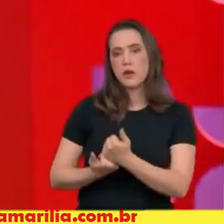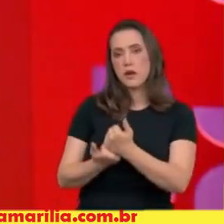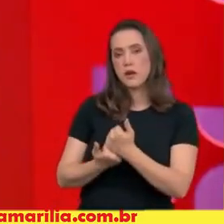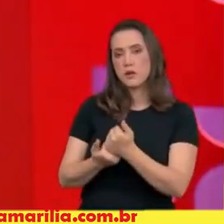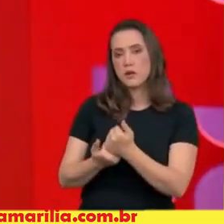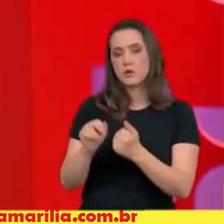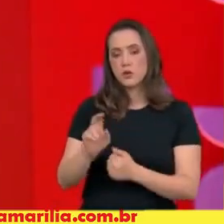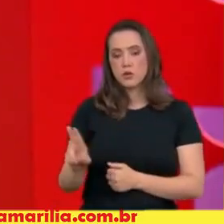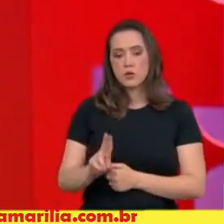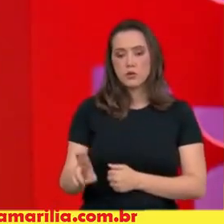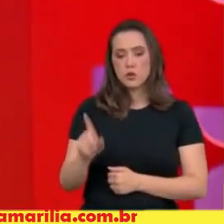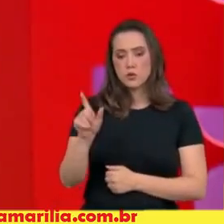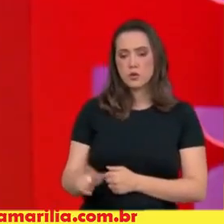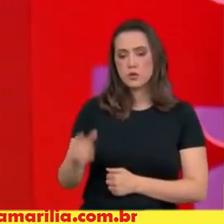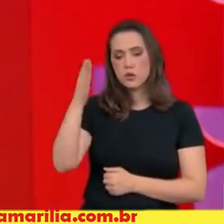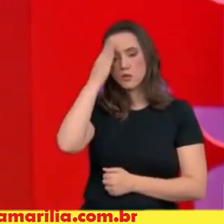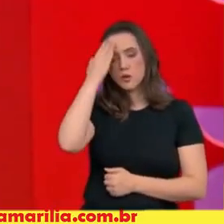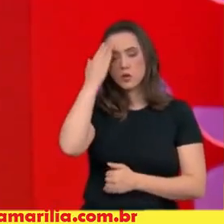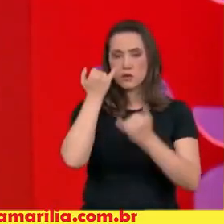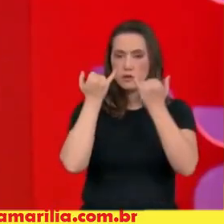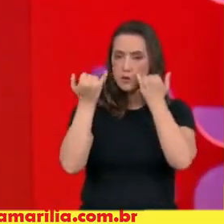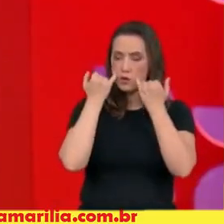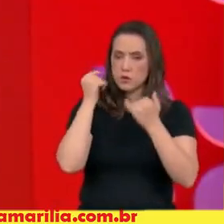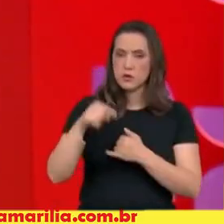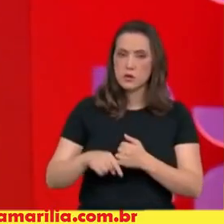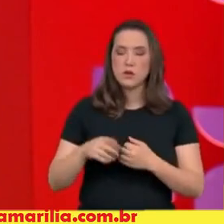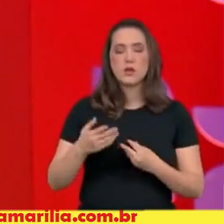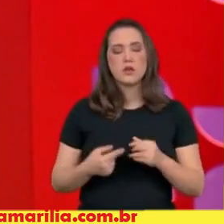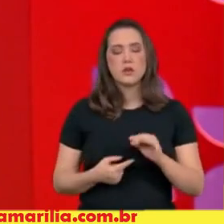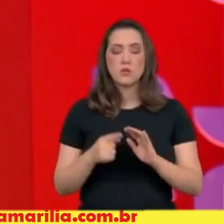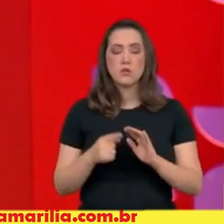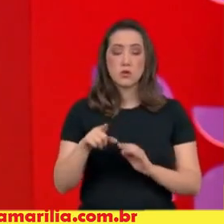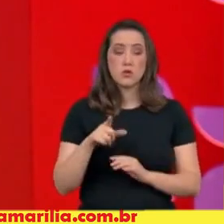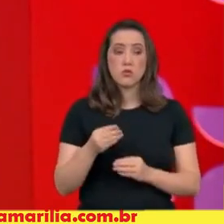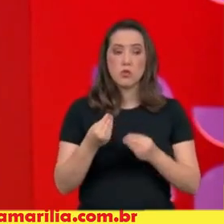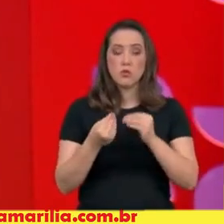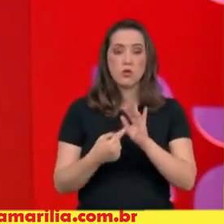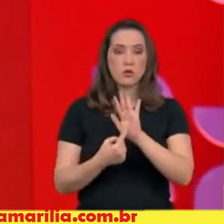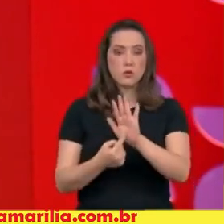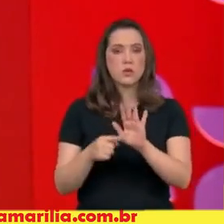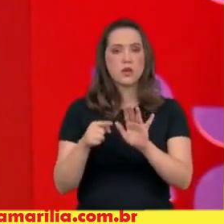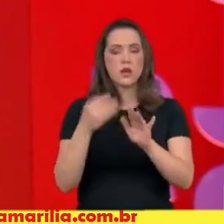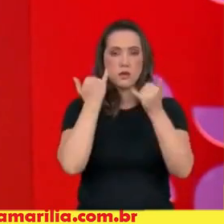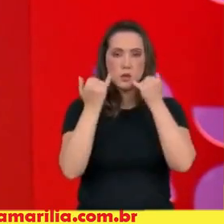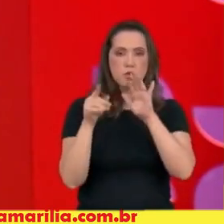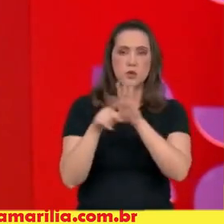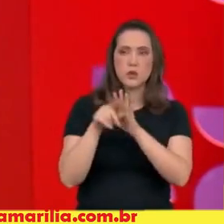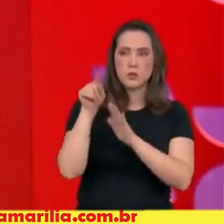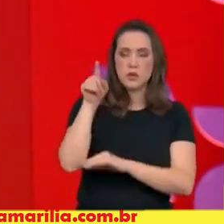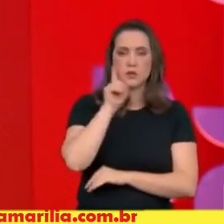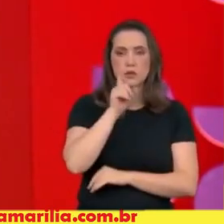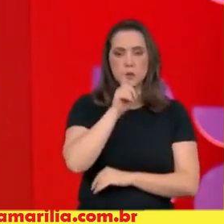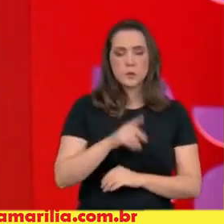dos agentes, vieram coletar informações aqui, trouxeram informações dos Estados Unidos. Essa bandeira anticorrupção, eu tenho a sensação